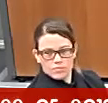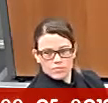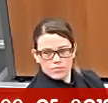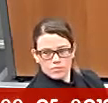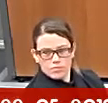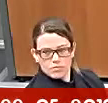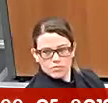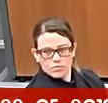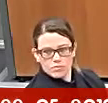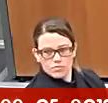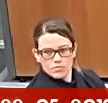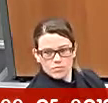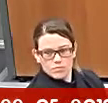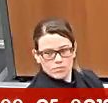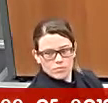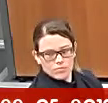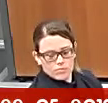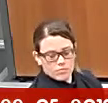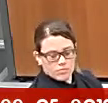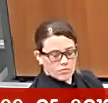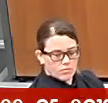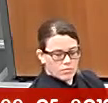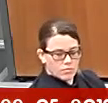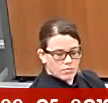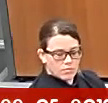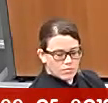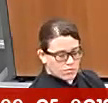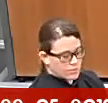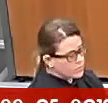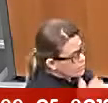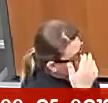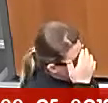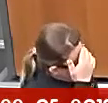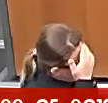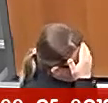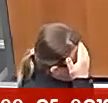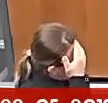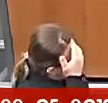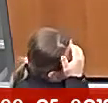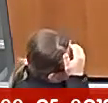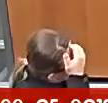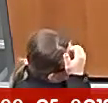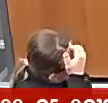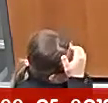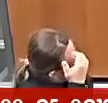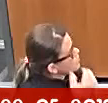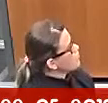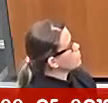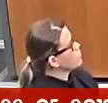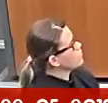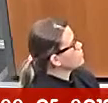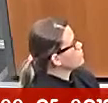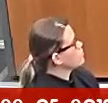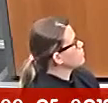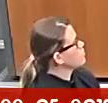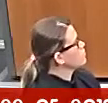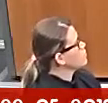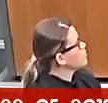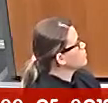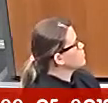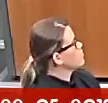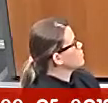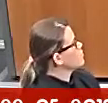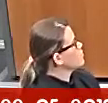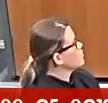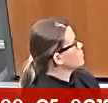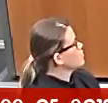23 escolas no Estado para oferecer para a pessoa com deficiência. Por que que em toda a cidade tem uma escola normal e por que em toda a cidade não tem um tratamento da